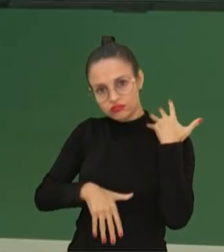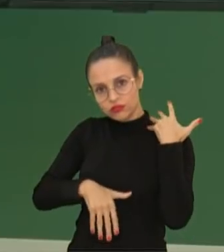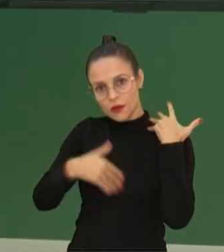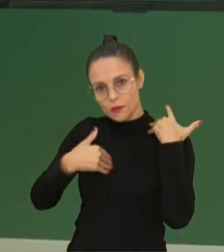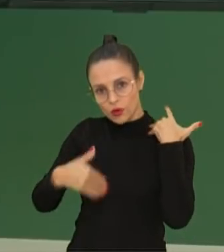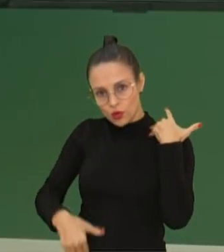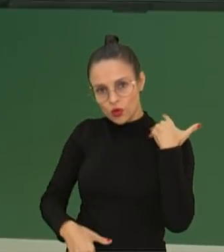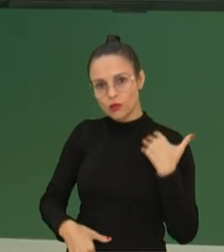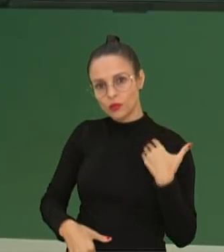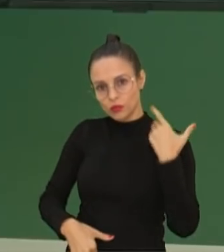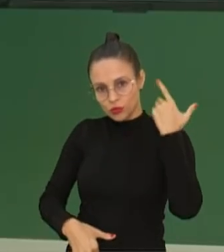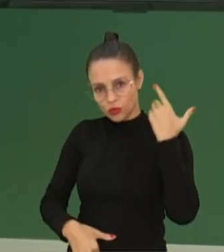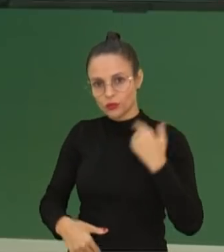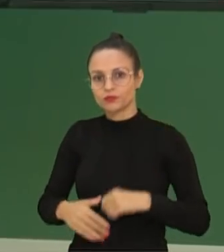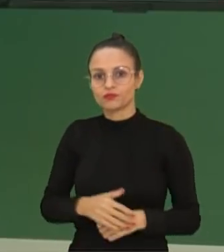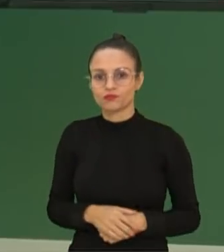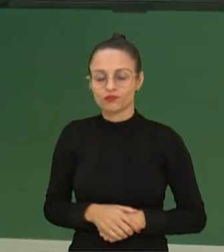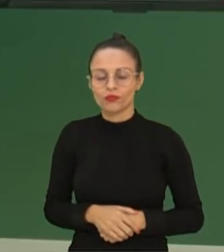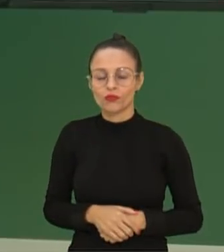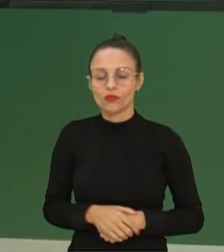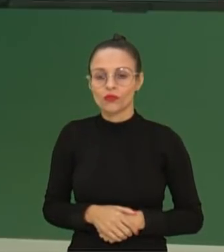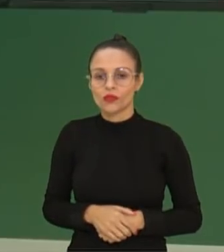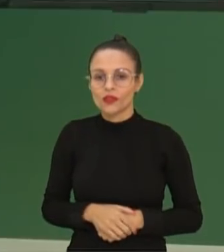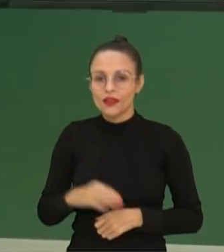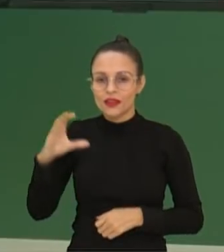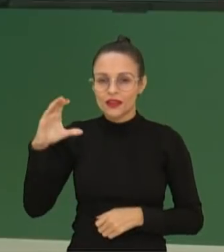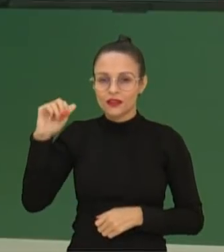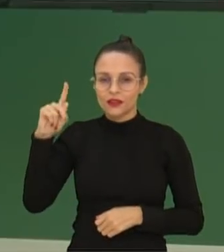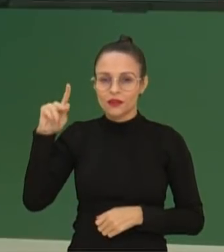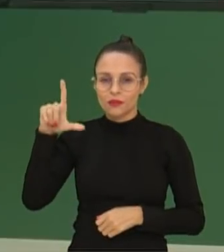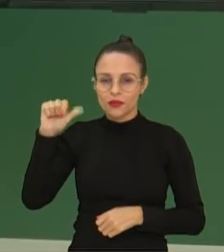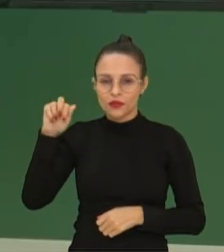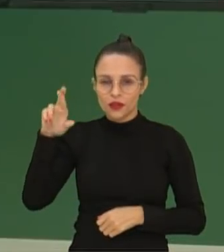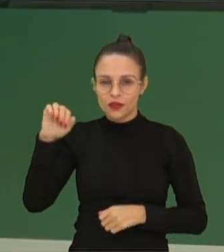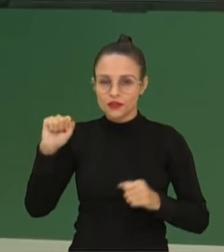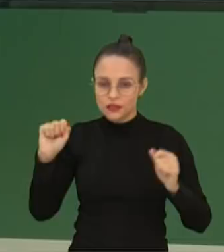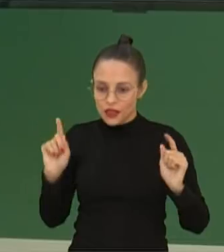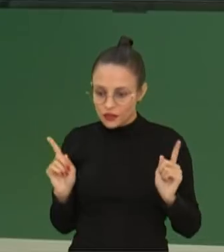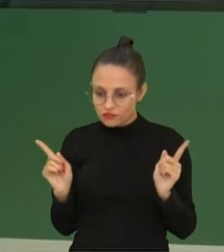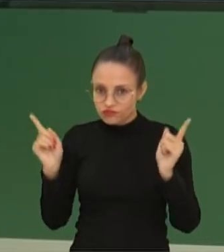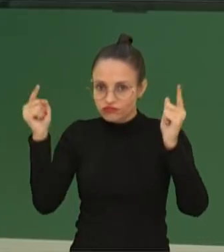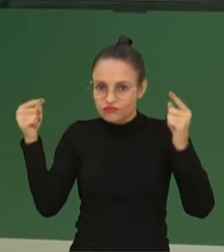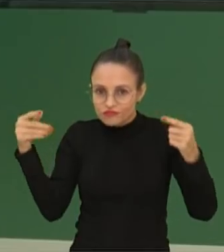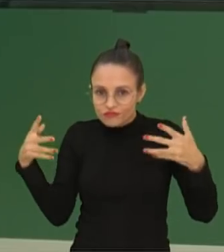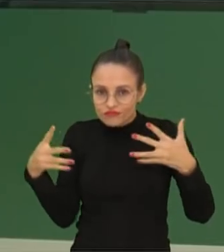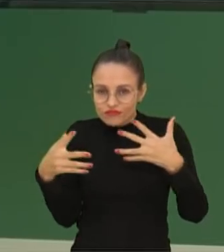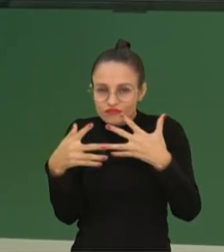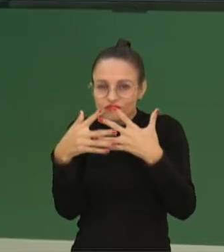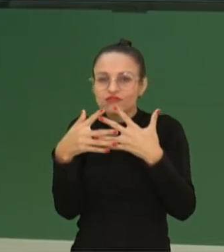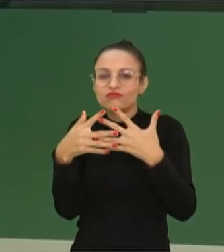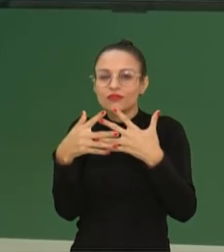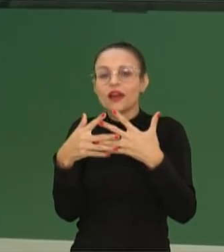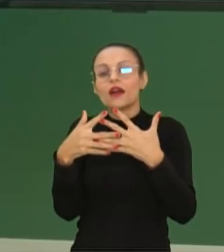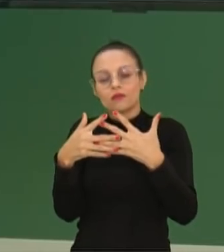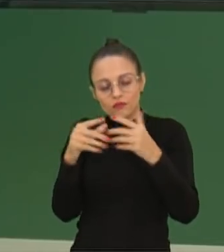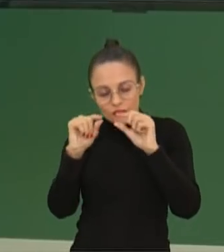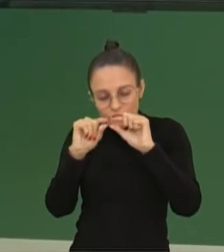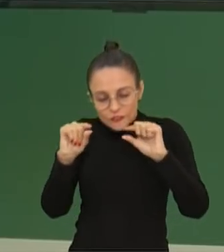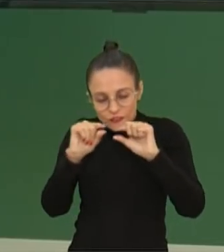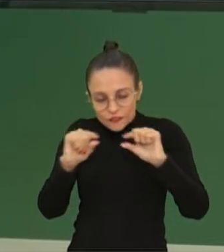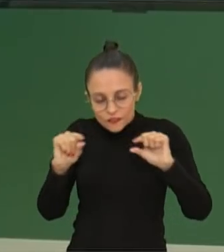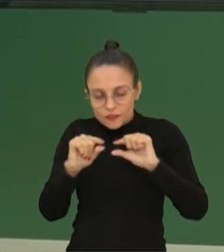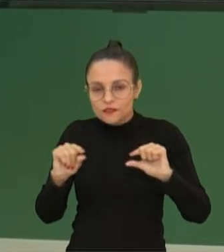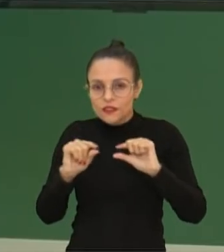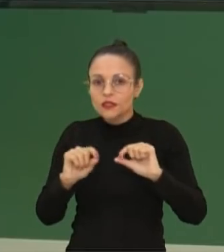corpo. E nos capilares? Nos capilares, como é o encontro de artérias e veias, pode acontecer, né, de no momento